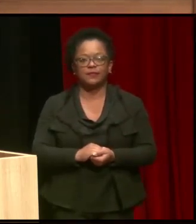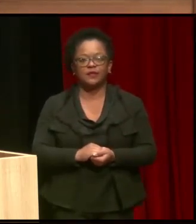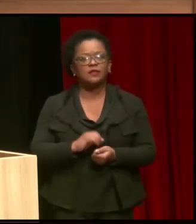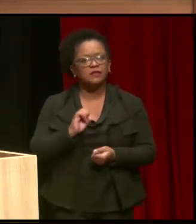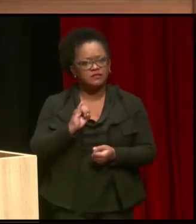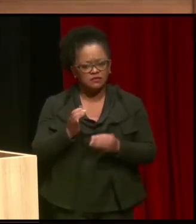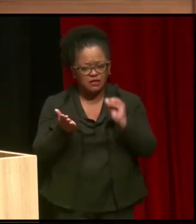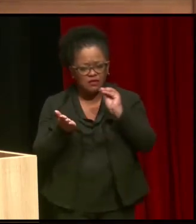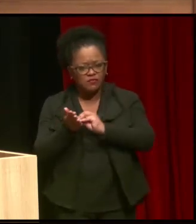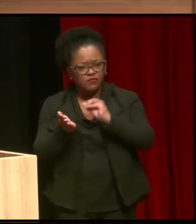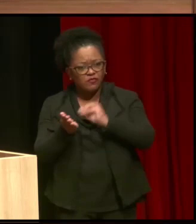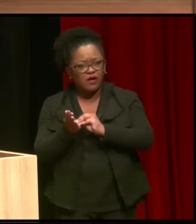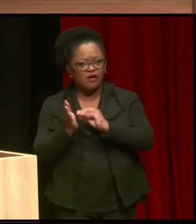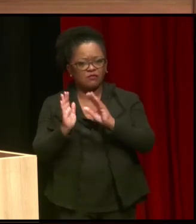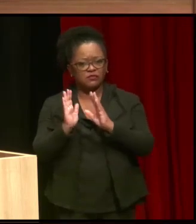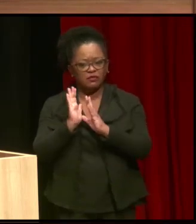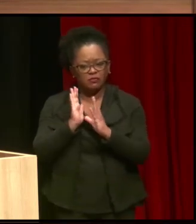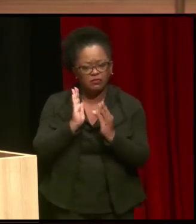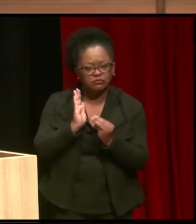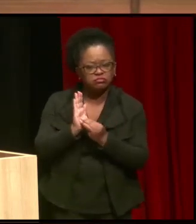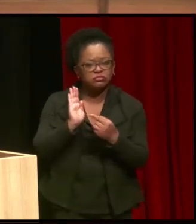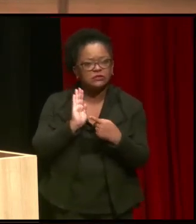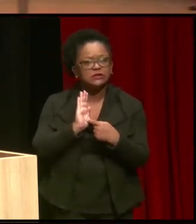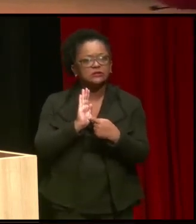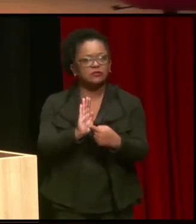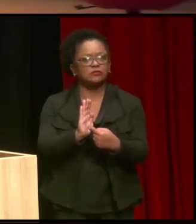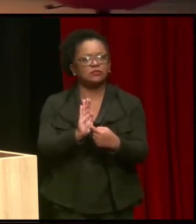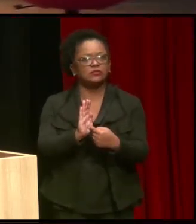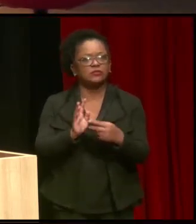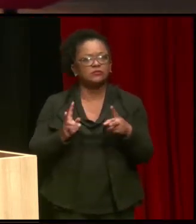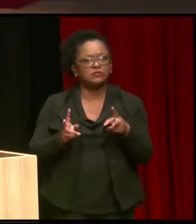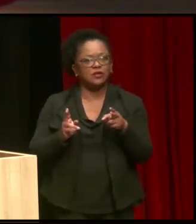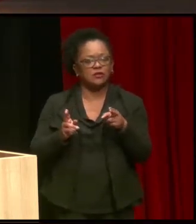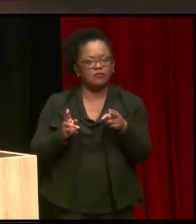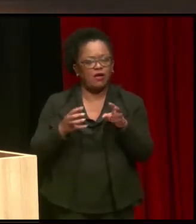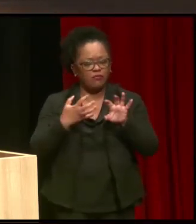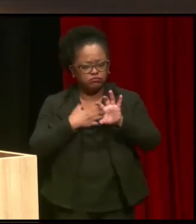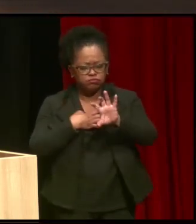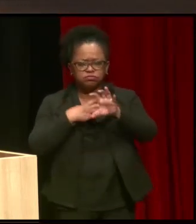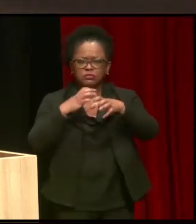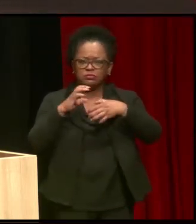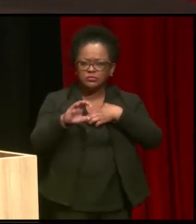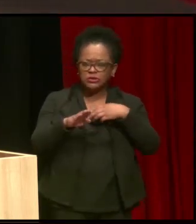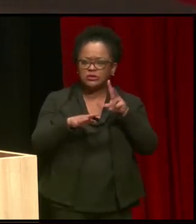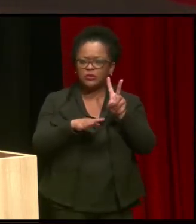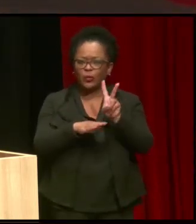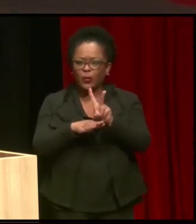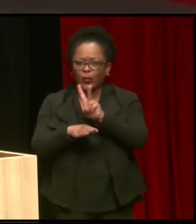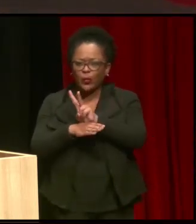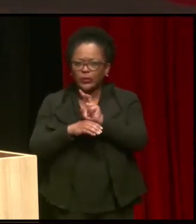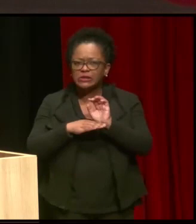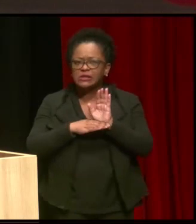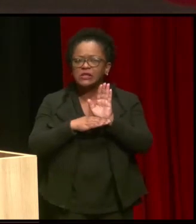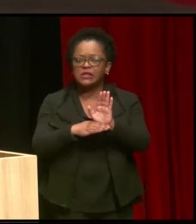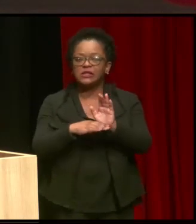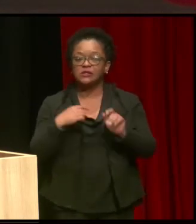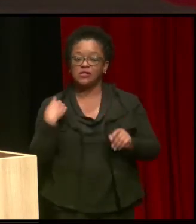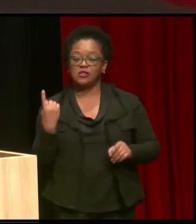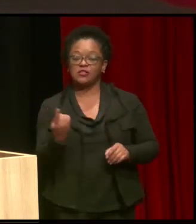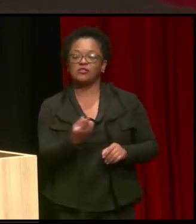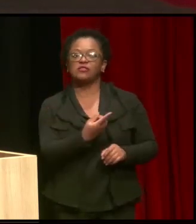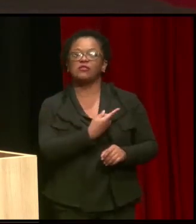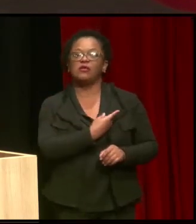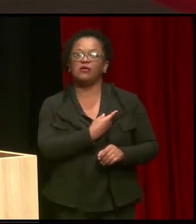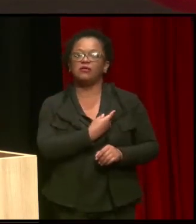igreja. Porque a igreja não pode ser como o mundo. Nós somos todos pecadores, nós vivemos no mundo, mas nós somos a igreja de